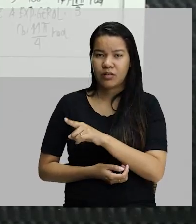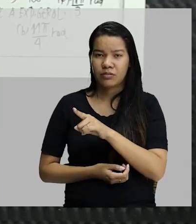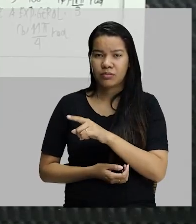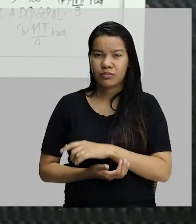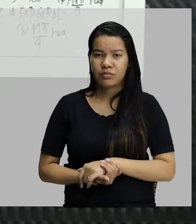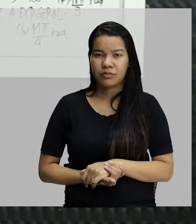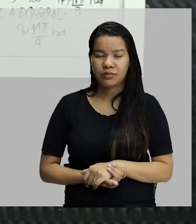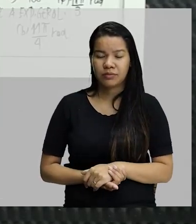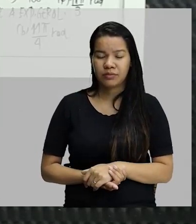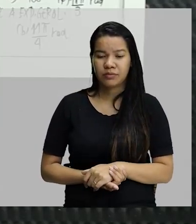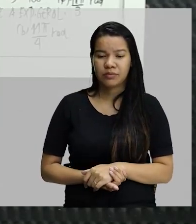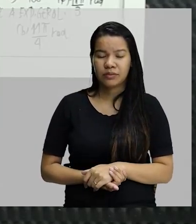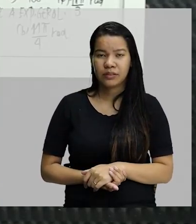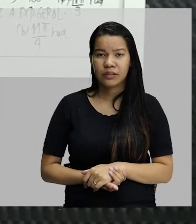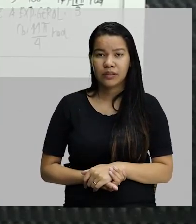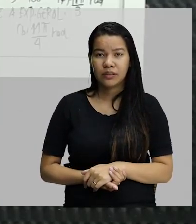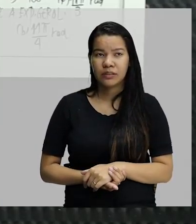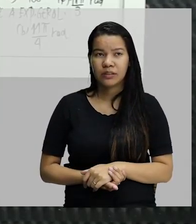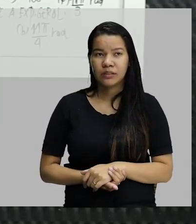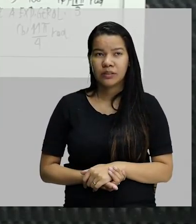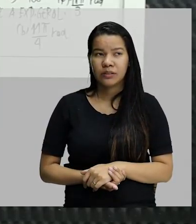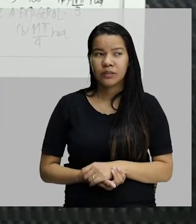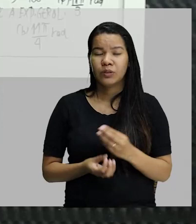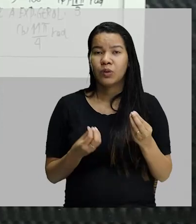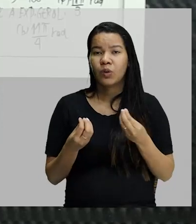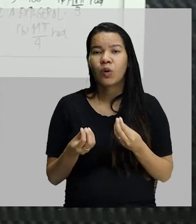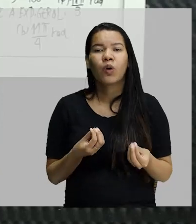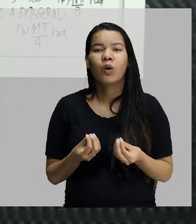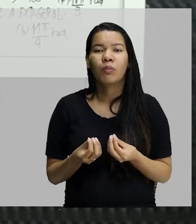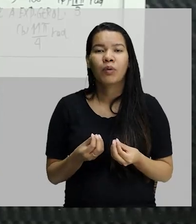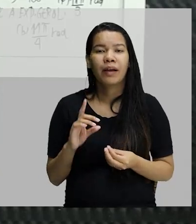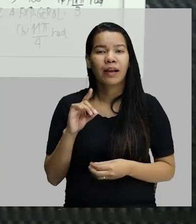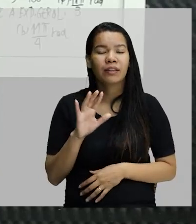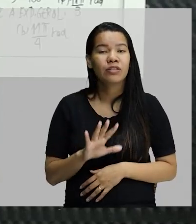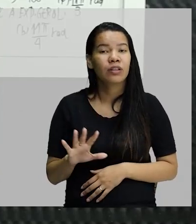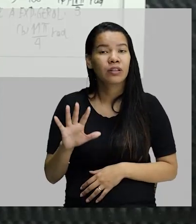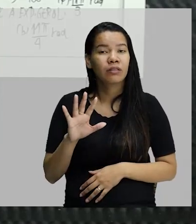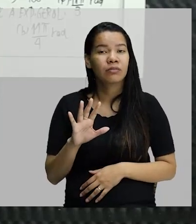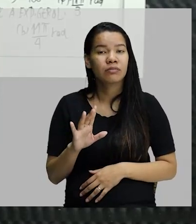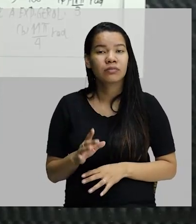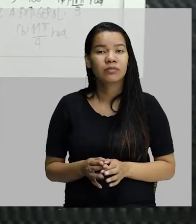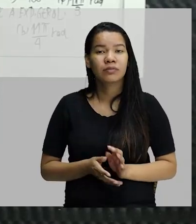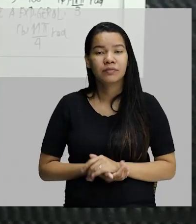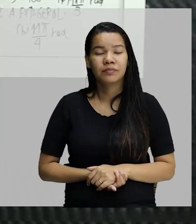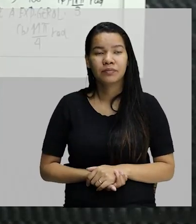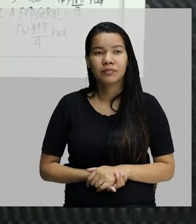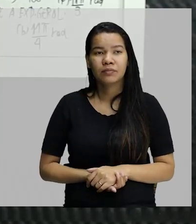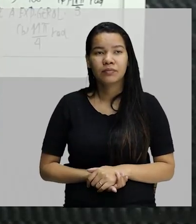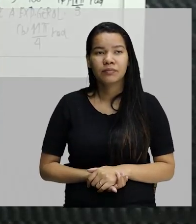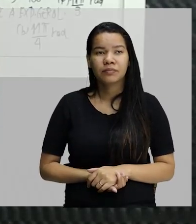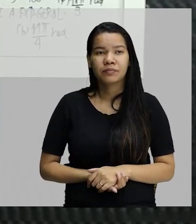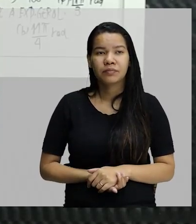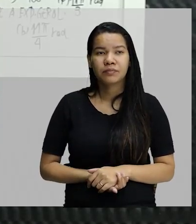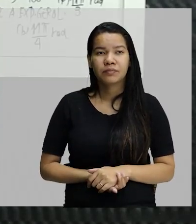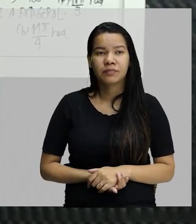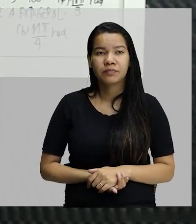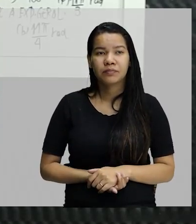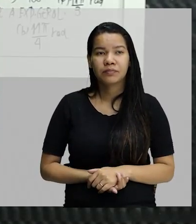côngruos. Tá? Como é que é essa forma geral? Essa forma é a seguinte, você tem aqui o beta